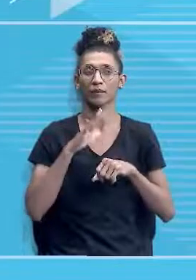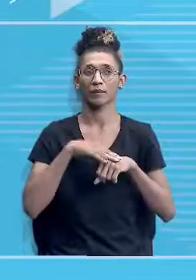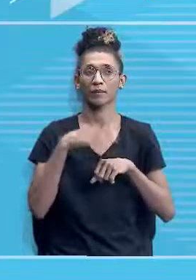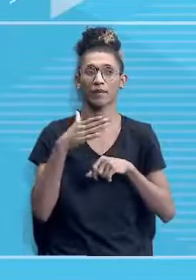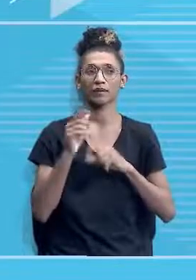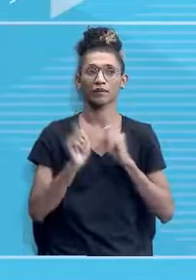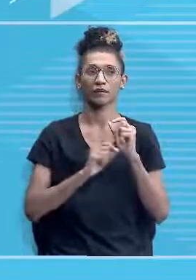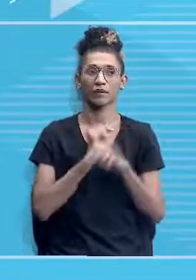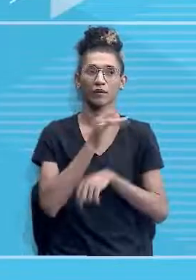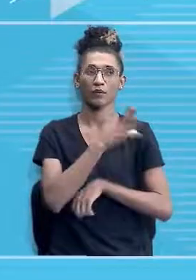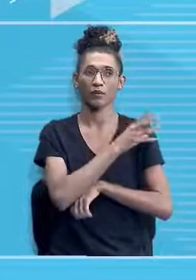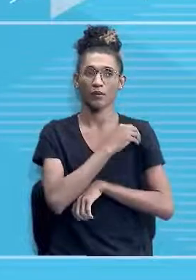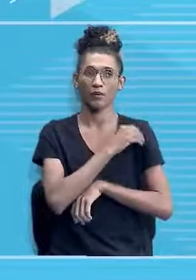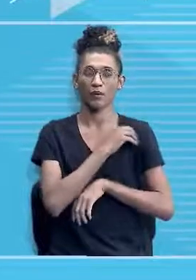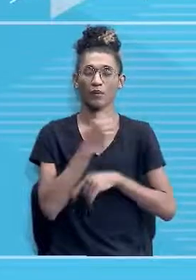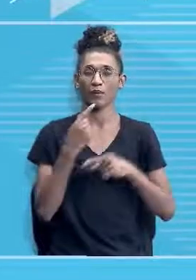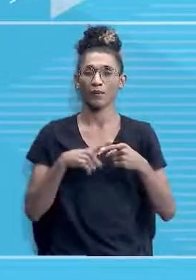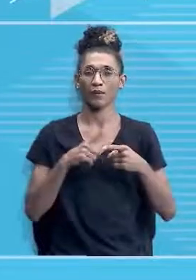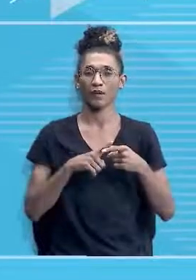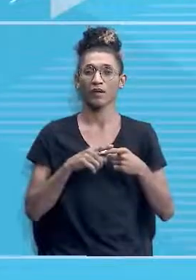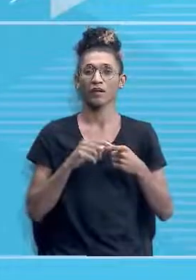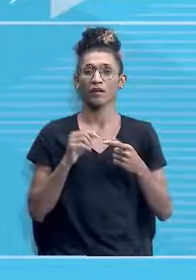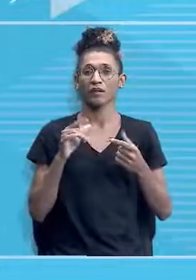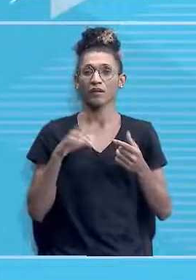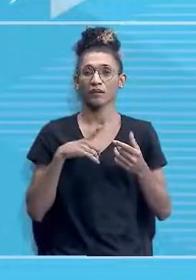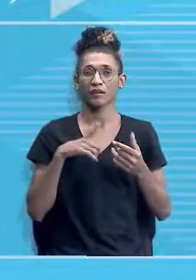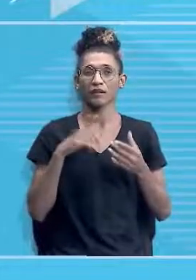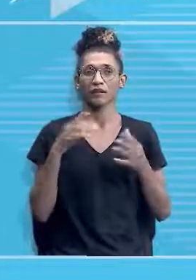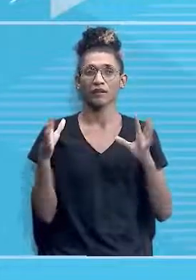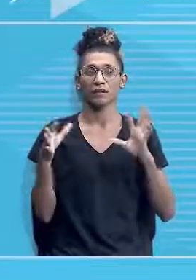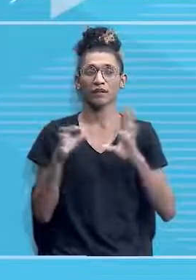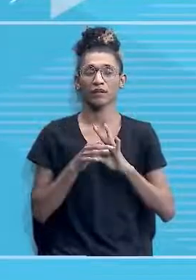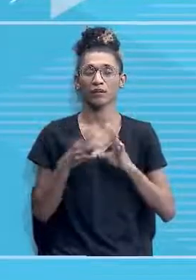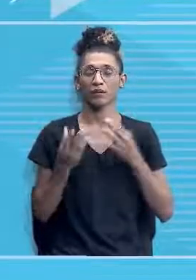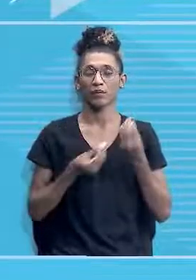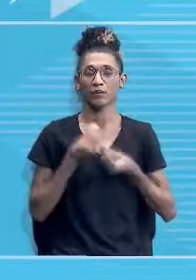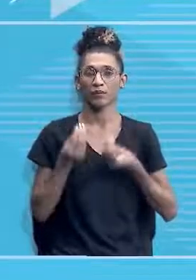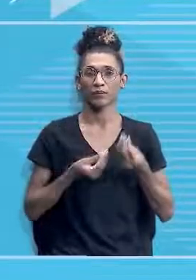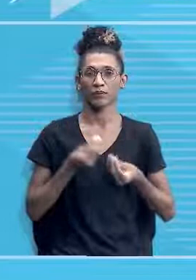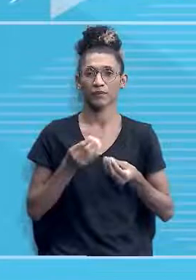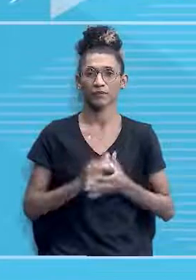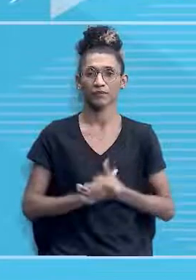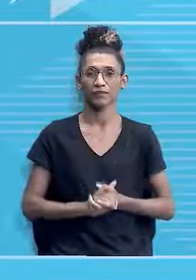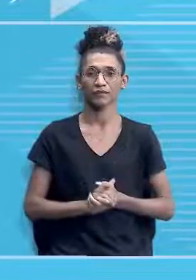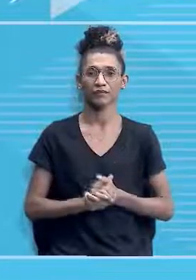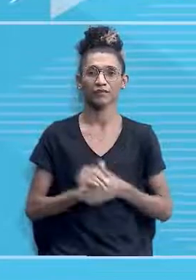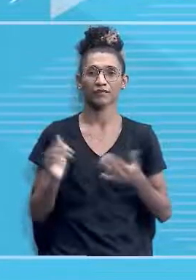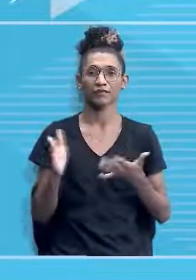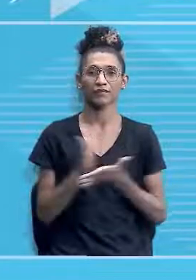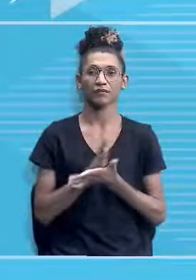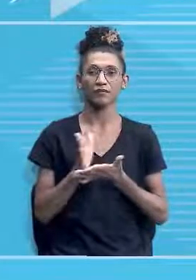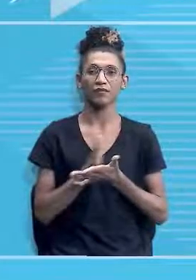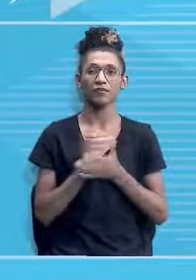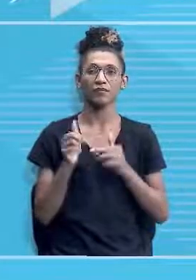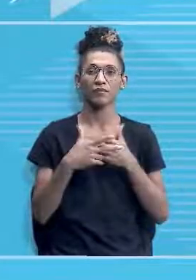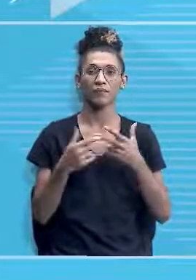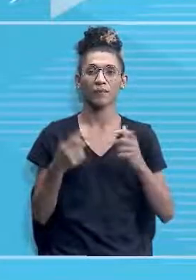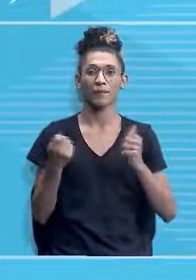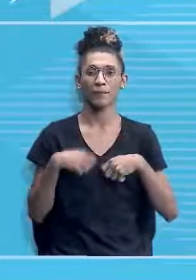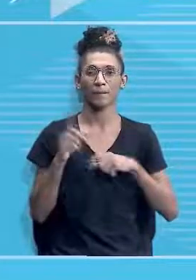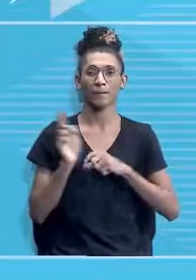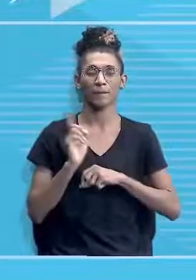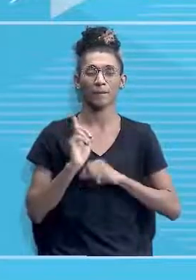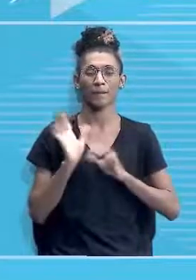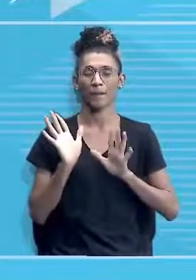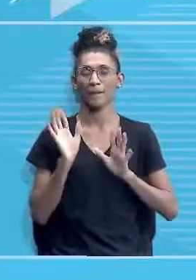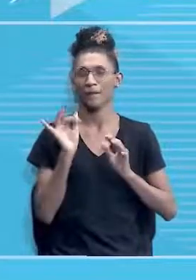por que apresenta a maior força da ligação na verdade pessoal algumas coisas nem você saber